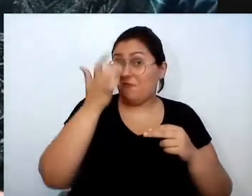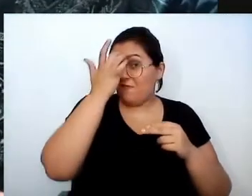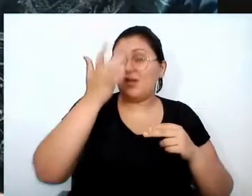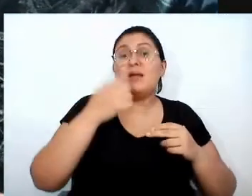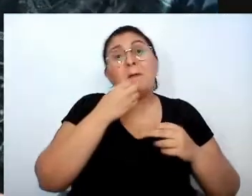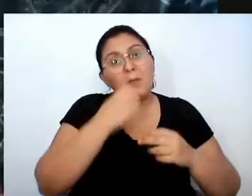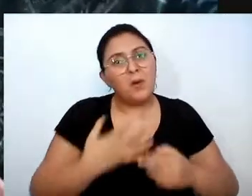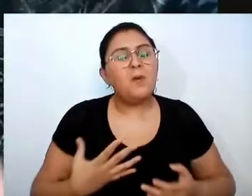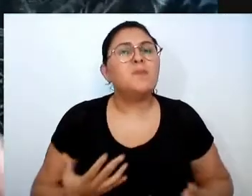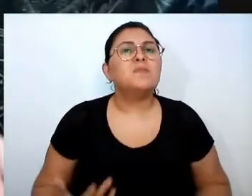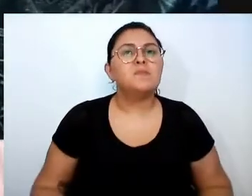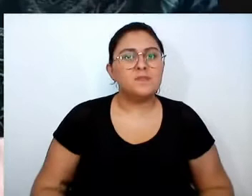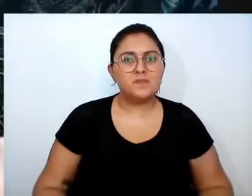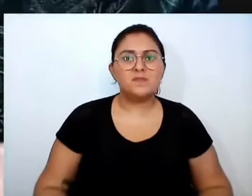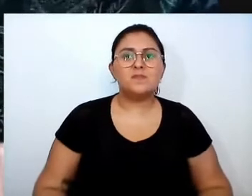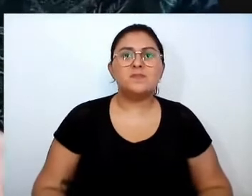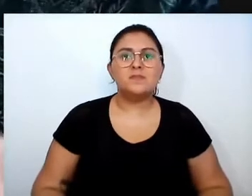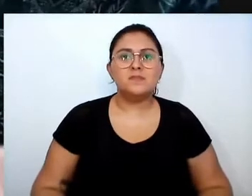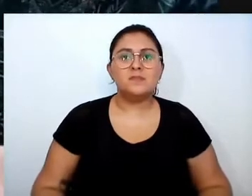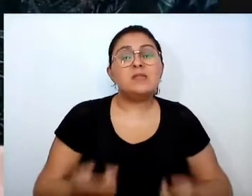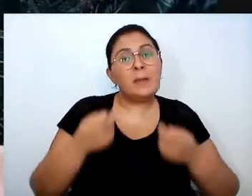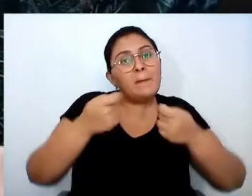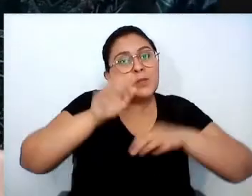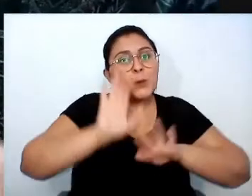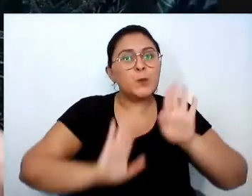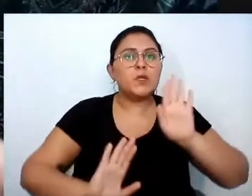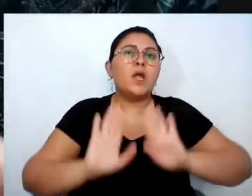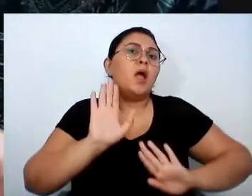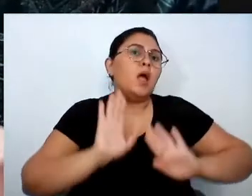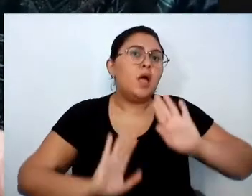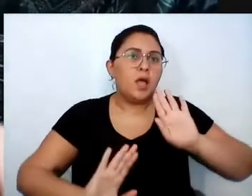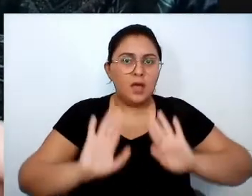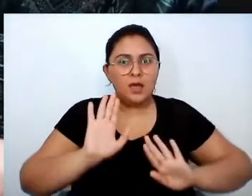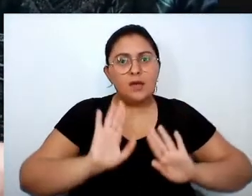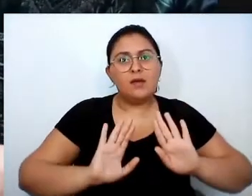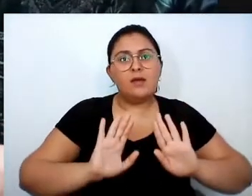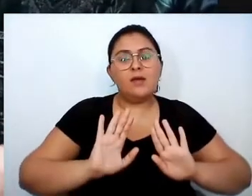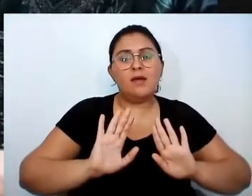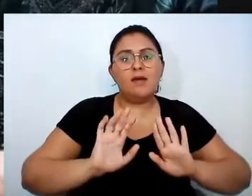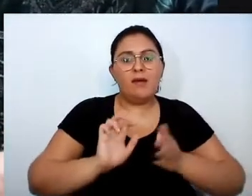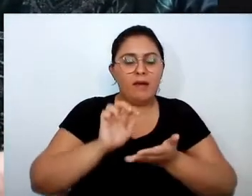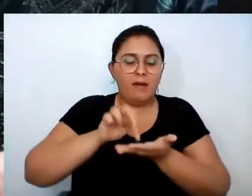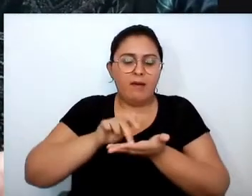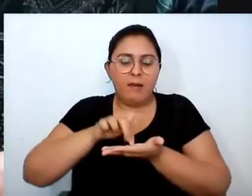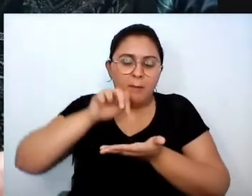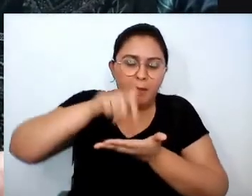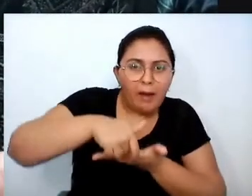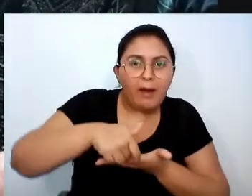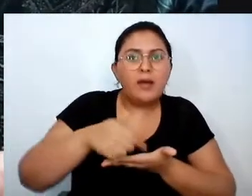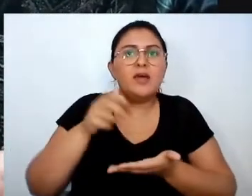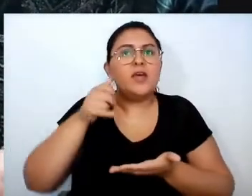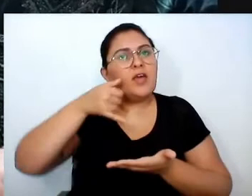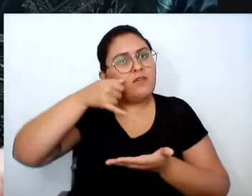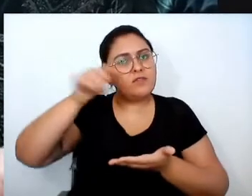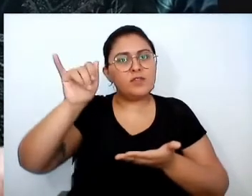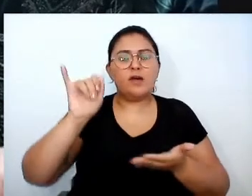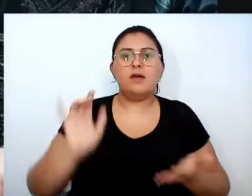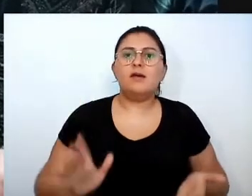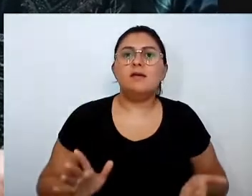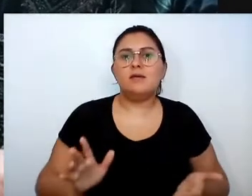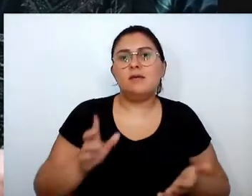Faltou a palavra agora. o- Sim, não tem tanta qualidade, né? Então tem que se cuidar com isso, né? Para não cair, descer